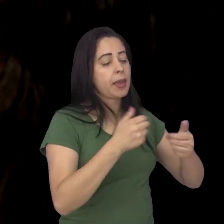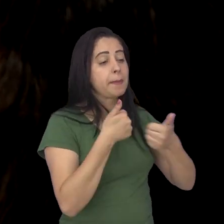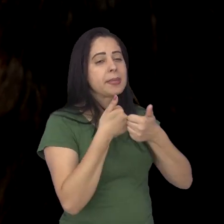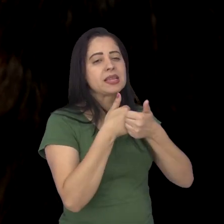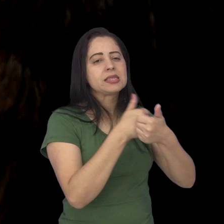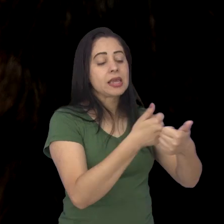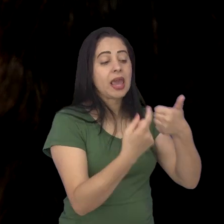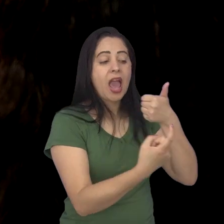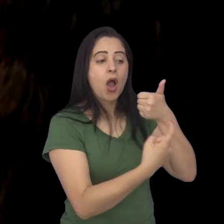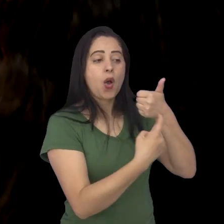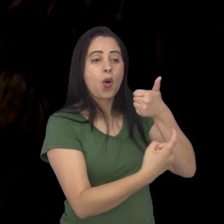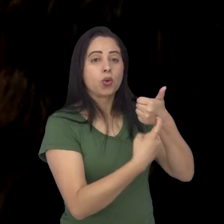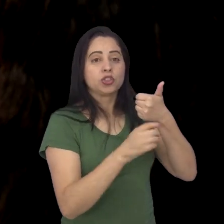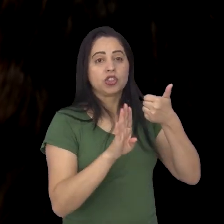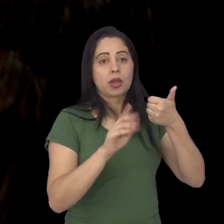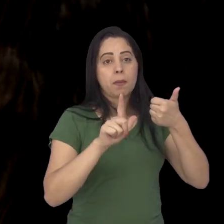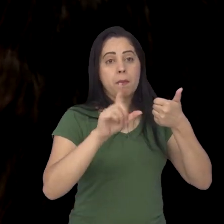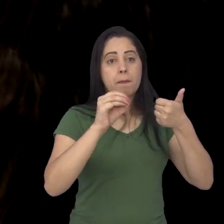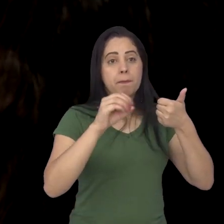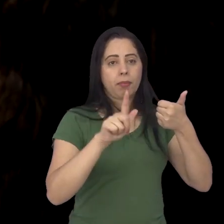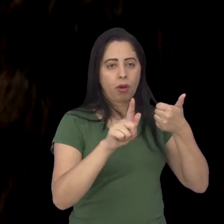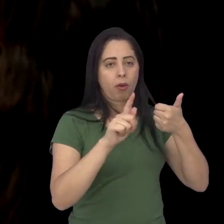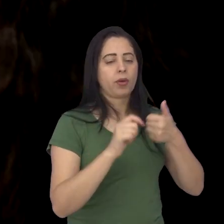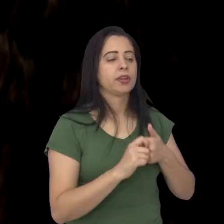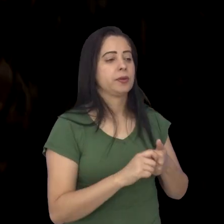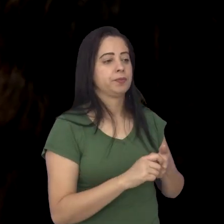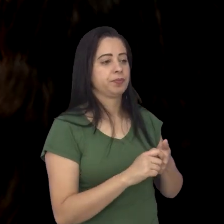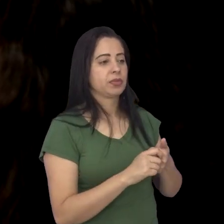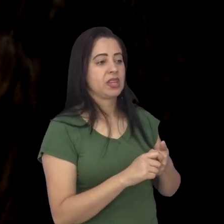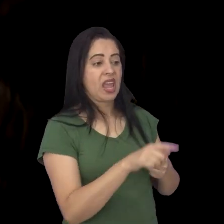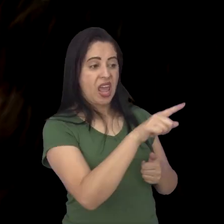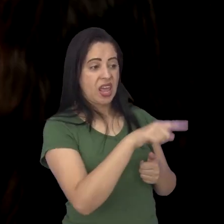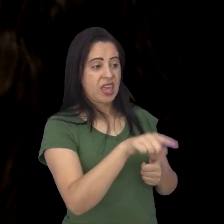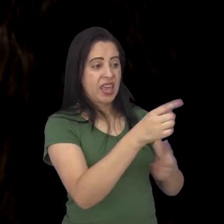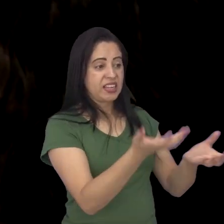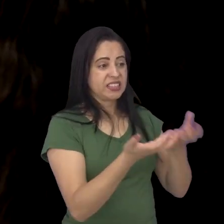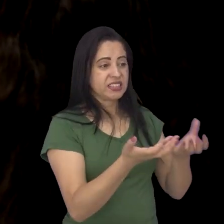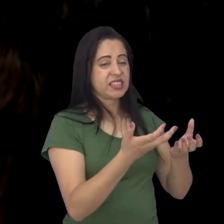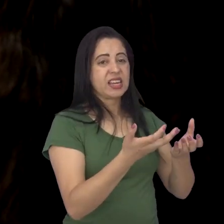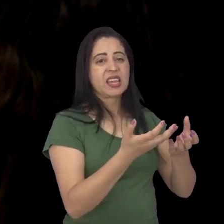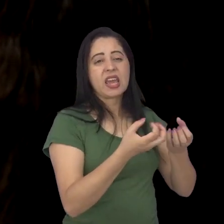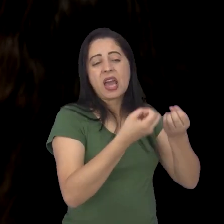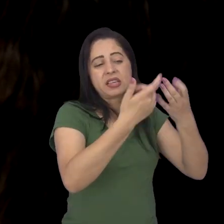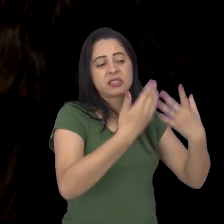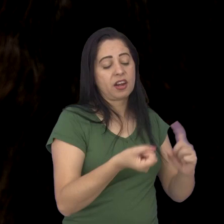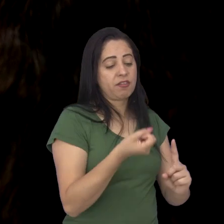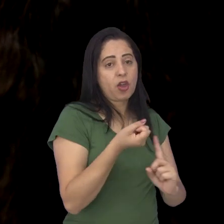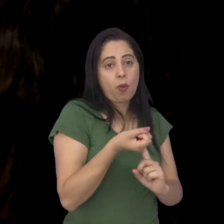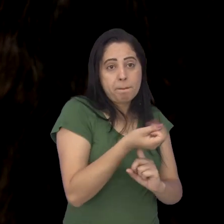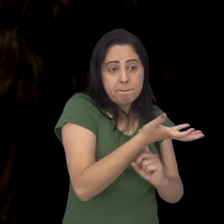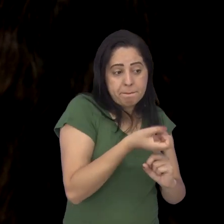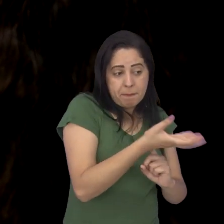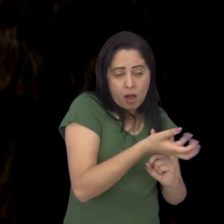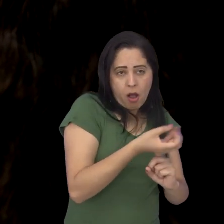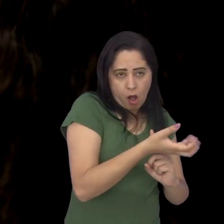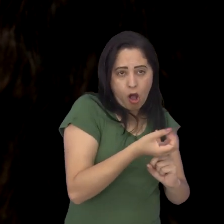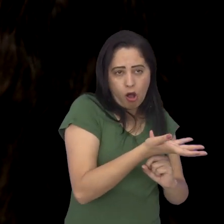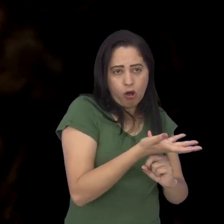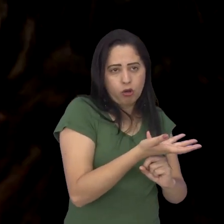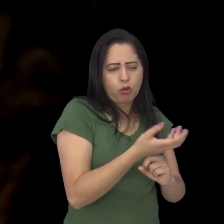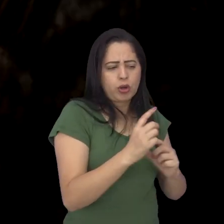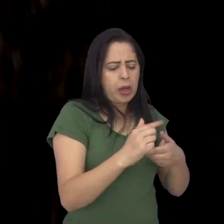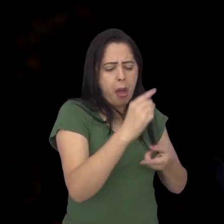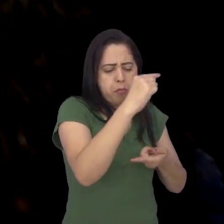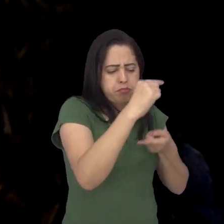eles decidiram criar um livro, produzir um livro com uma crônica de cada um, que cada dia um publicava uma crônica pequena na internet.